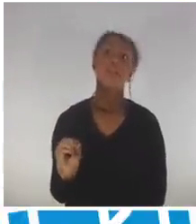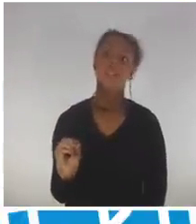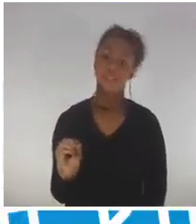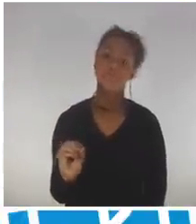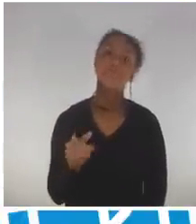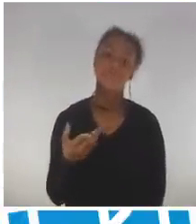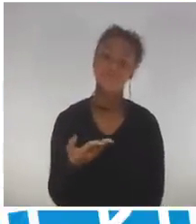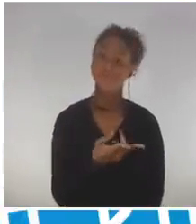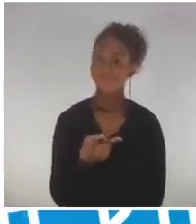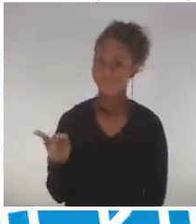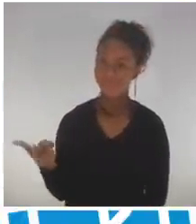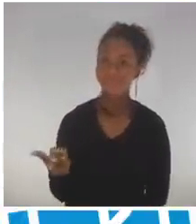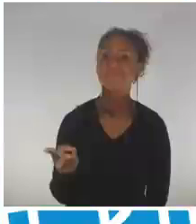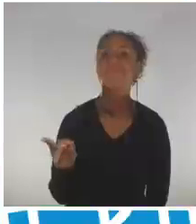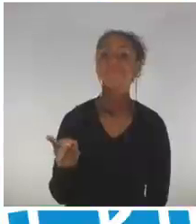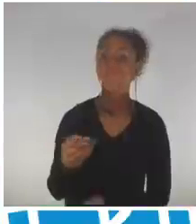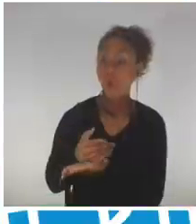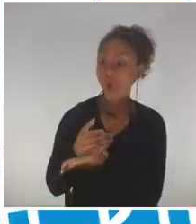deram pontapé